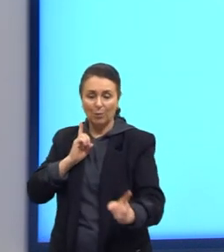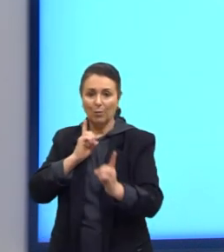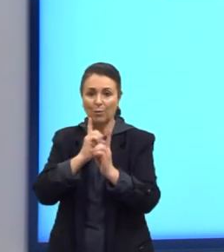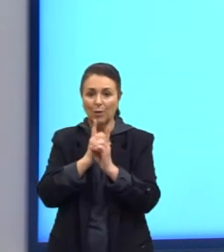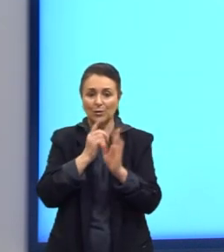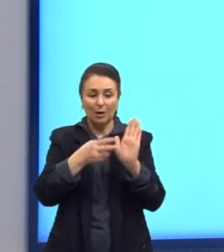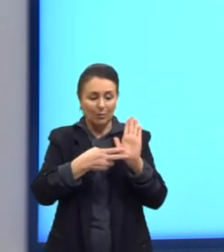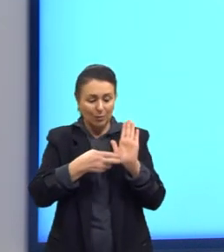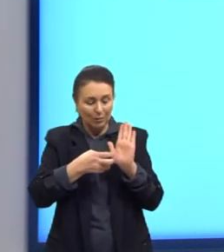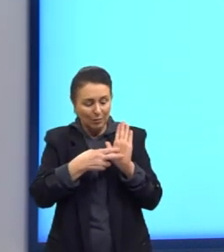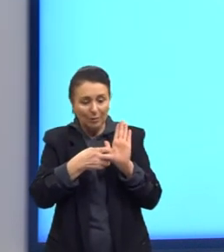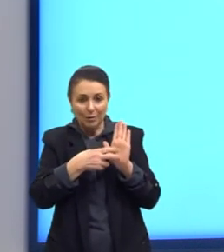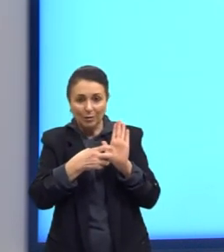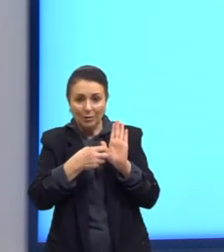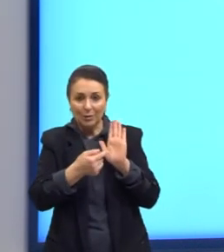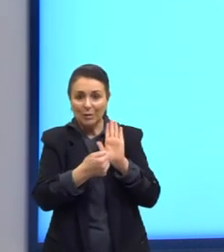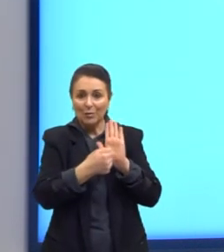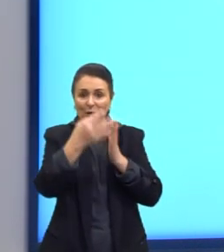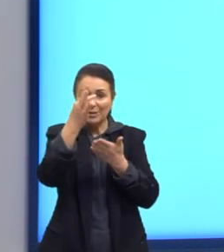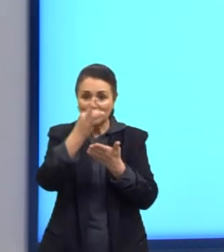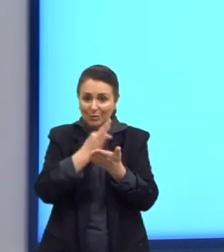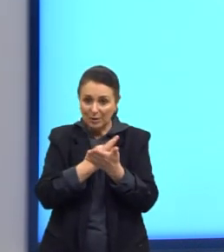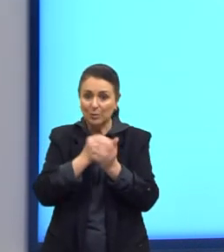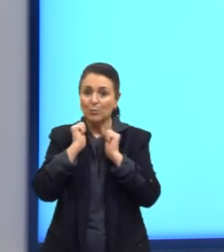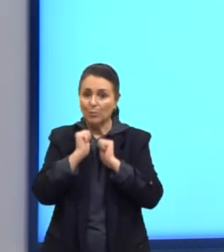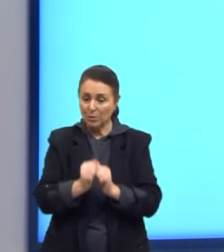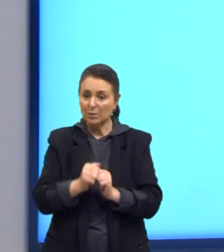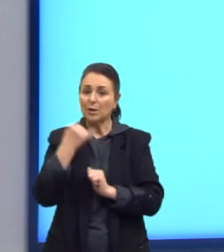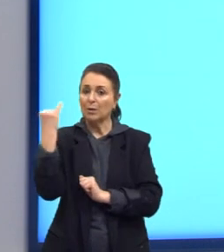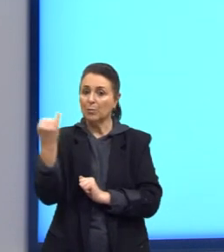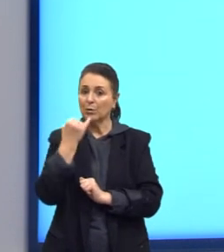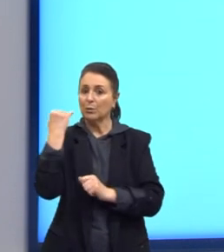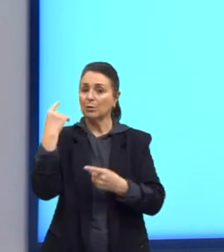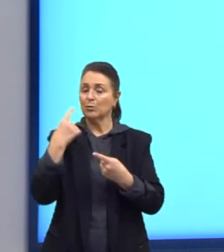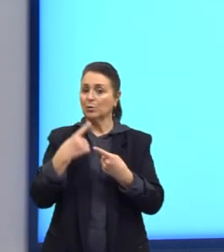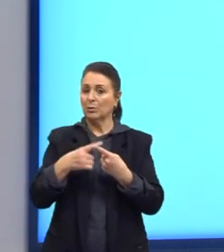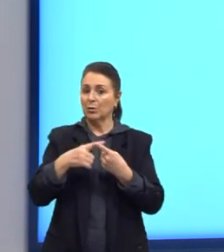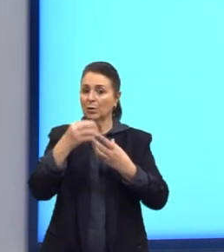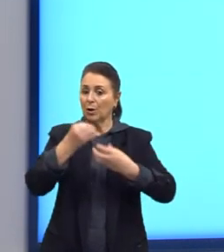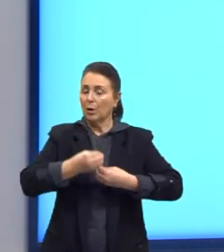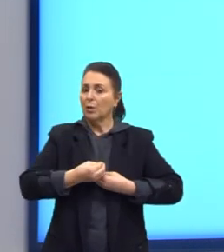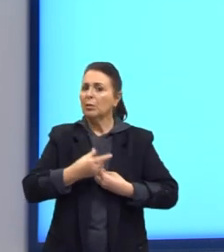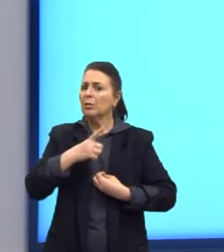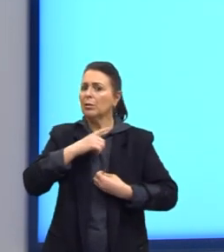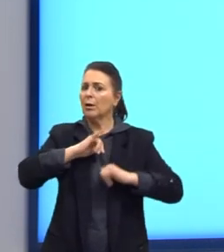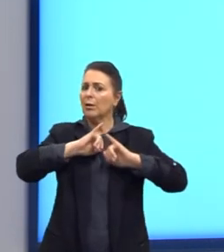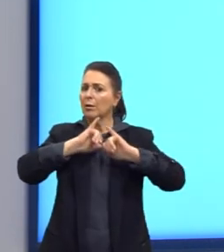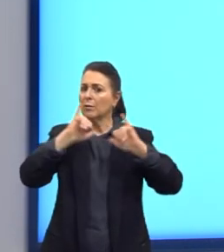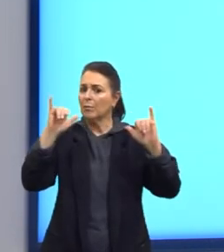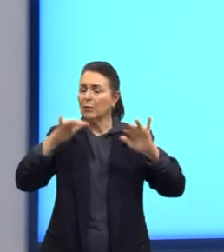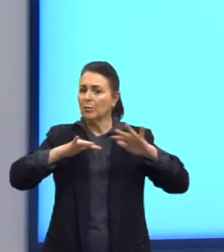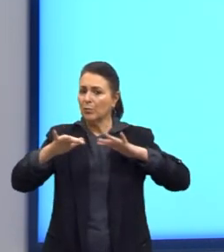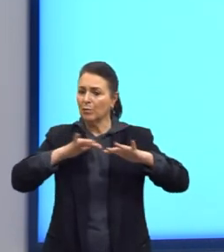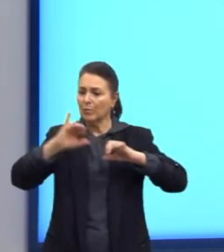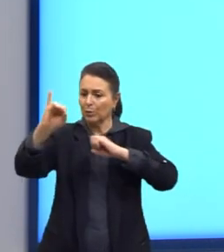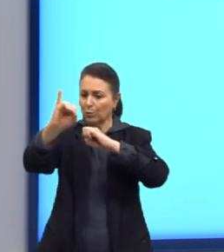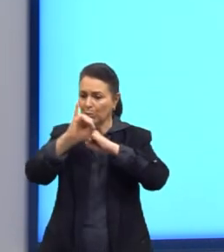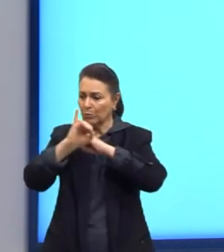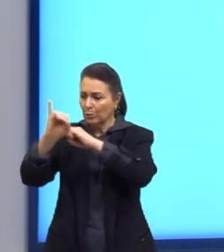arqueológico apresentado no texto pode ser de grande relevância por oferecer informações sobre o movimento